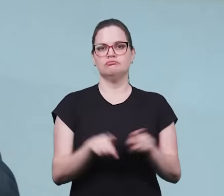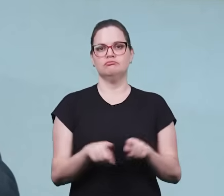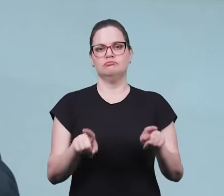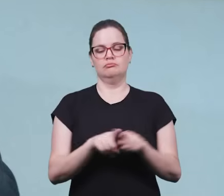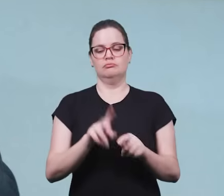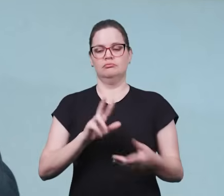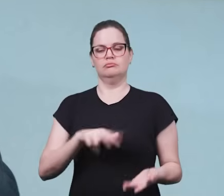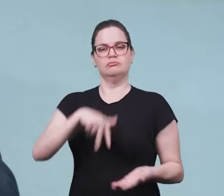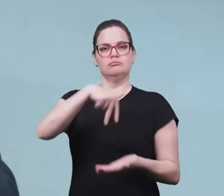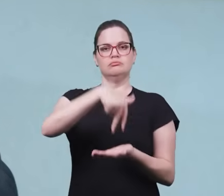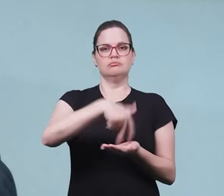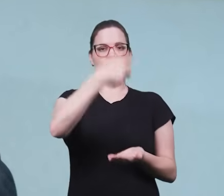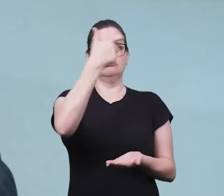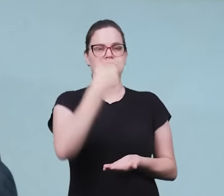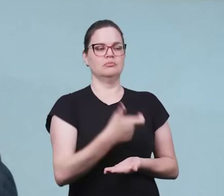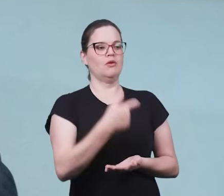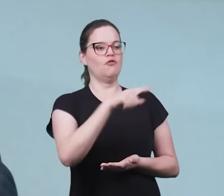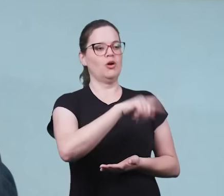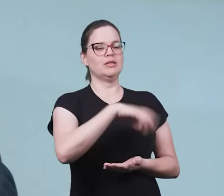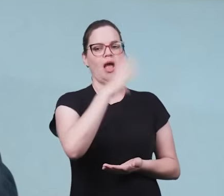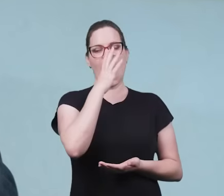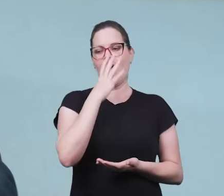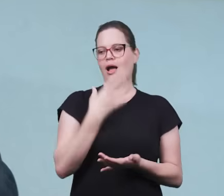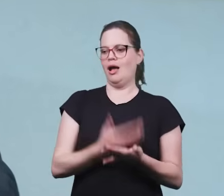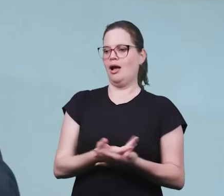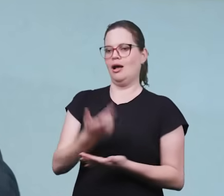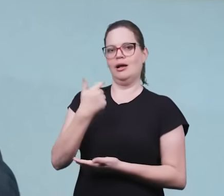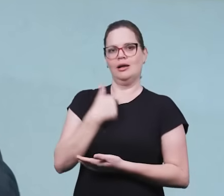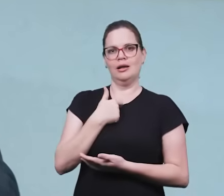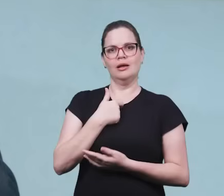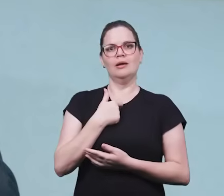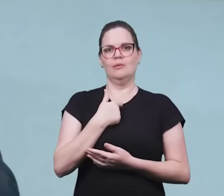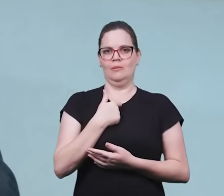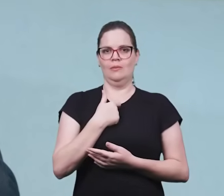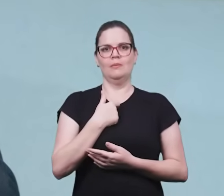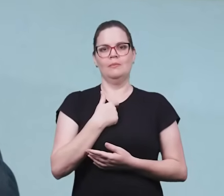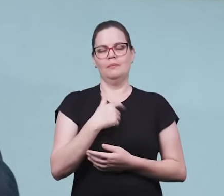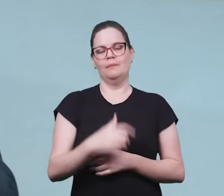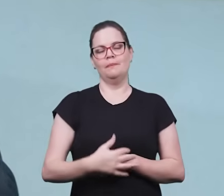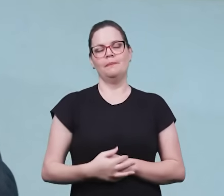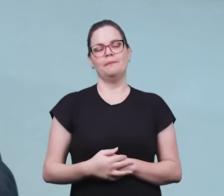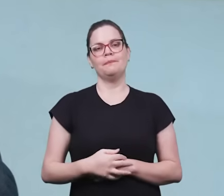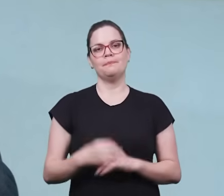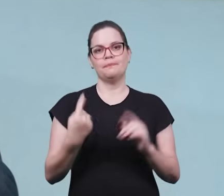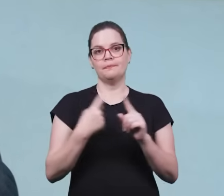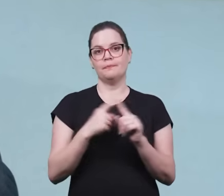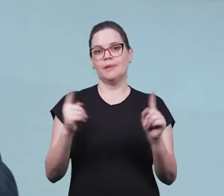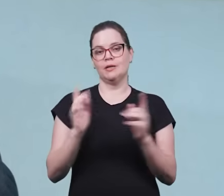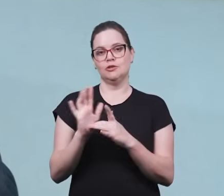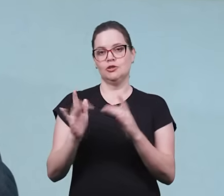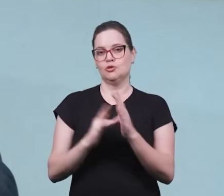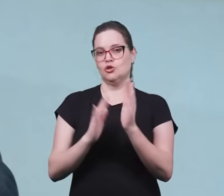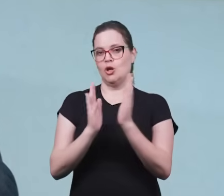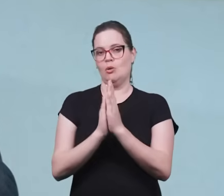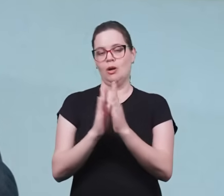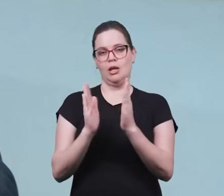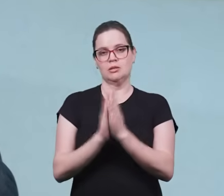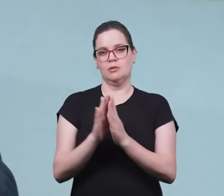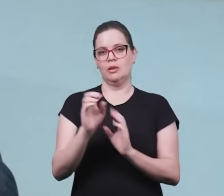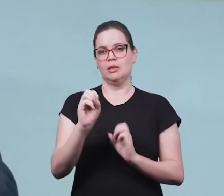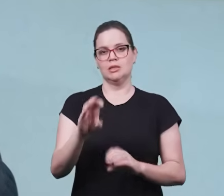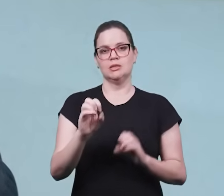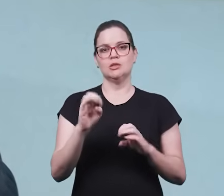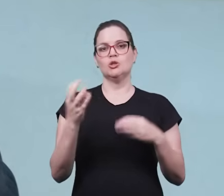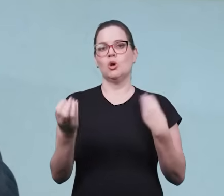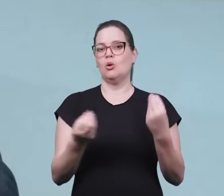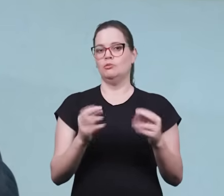lugar altivo, querendo ser admirado. Mas ao contrário disso, a oração ensinada por Jesus é vista